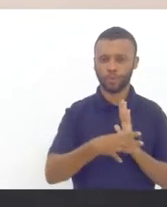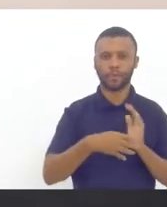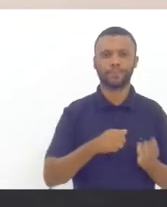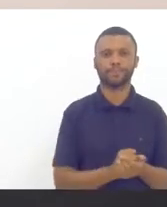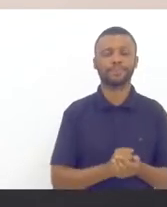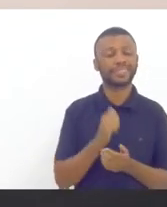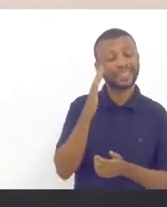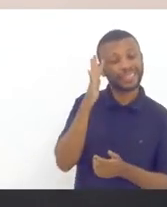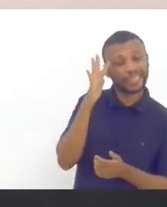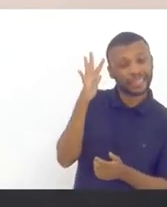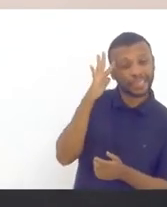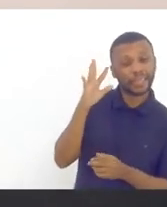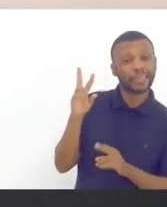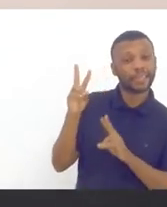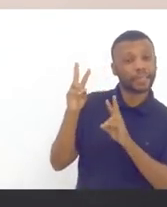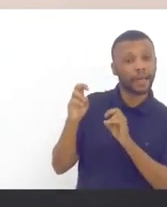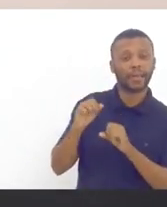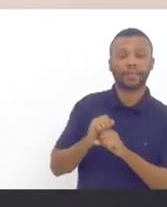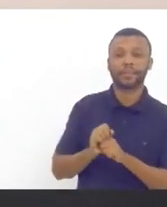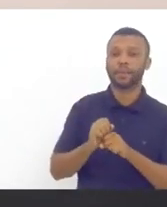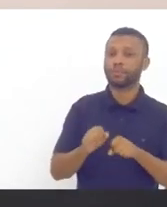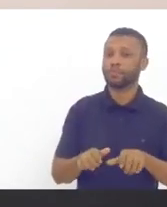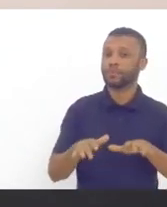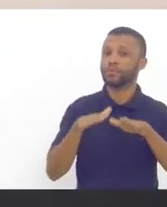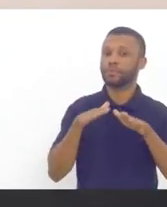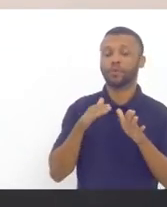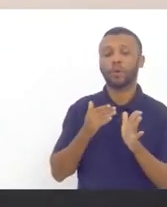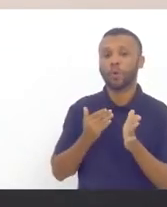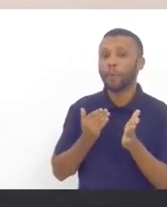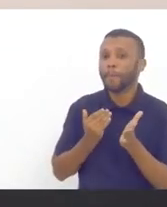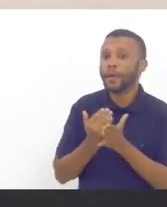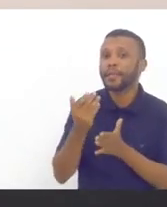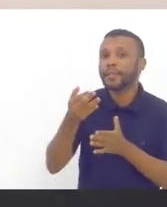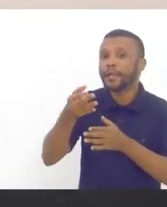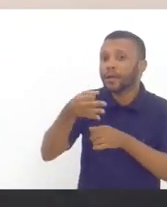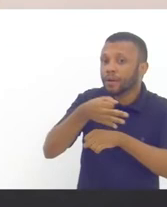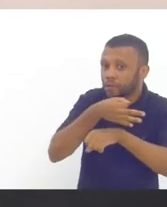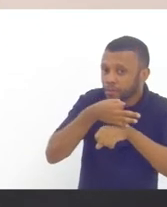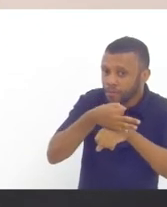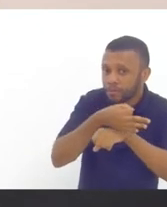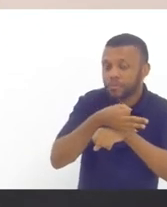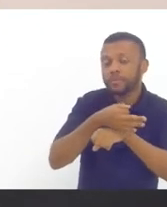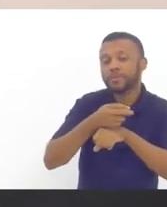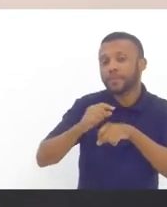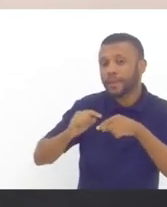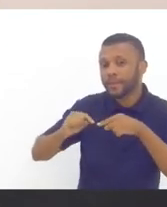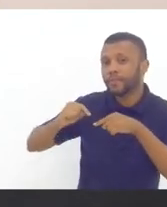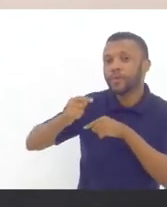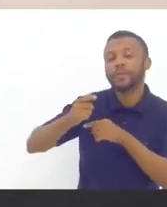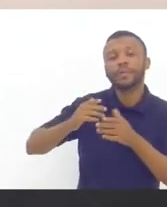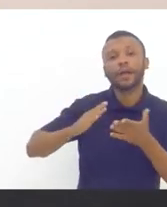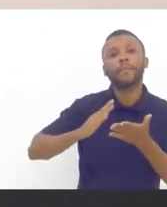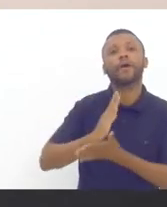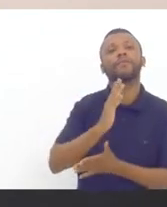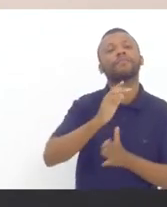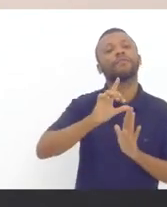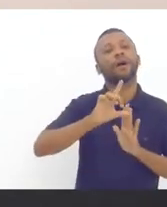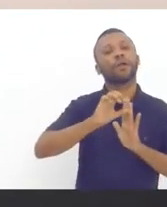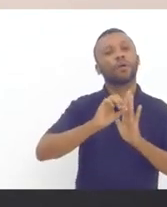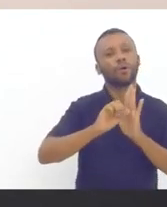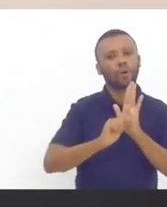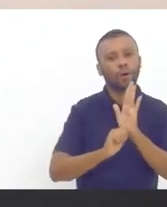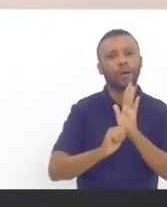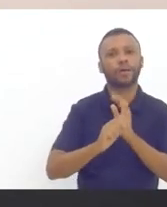o parlamento entra em recesso depois que aprova a LOA para